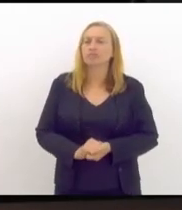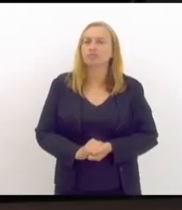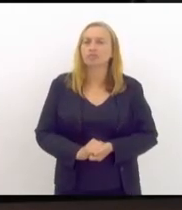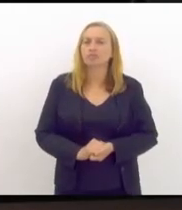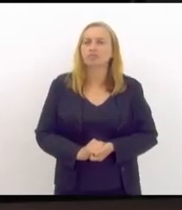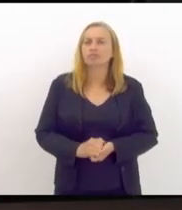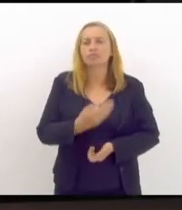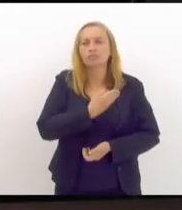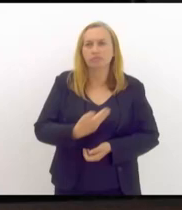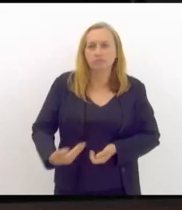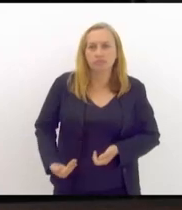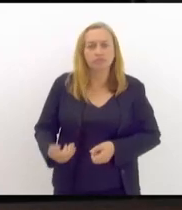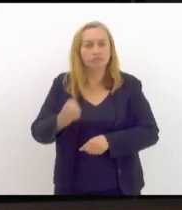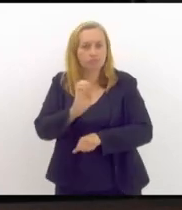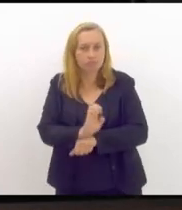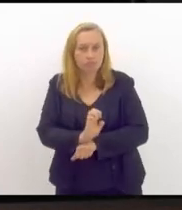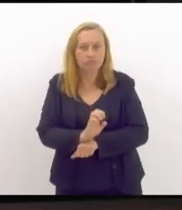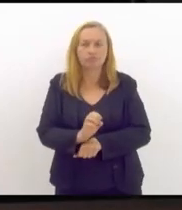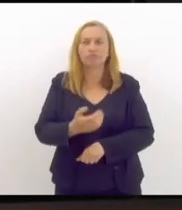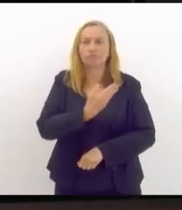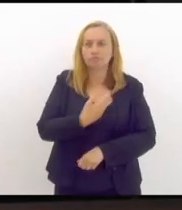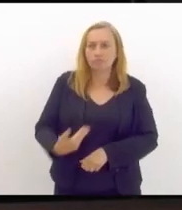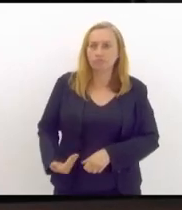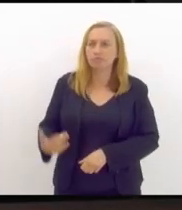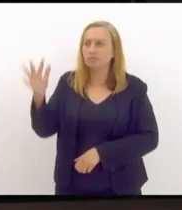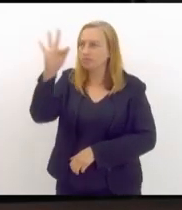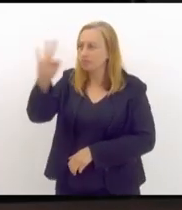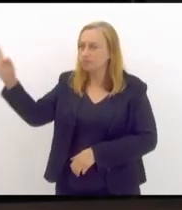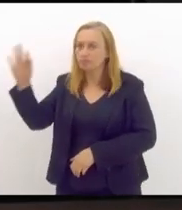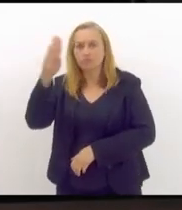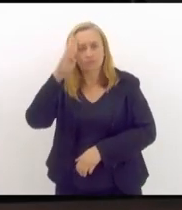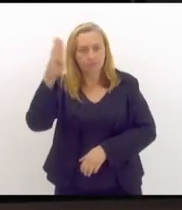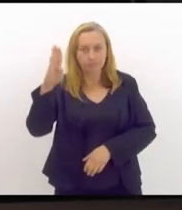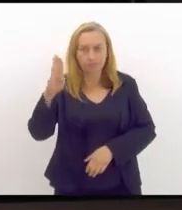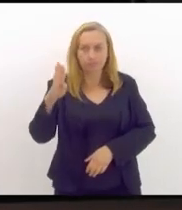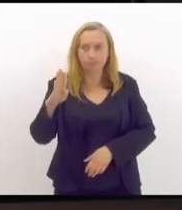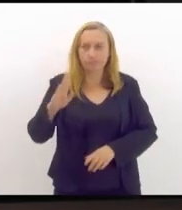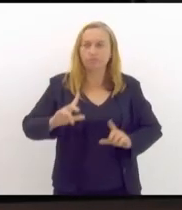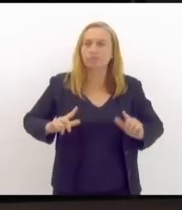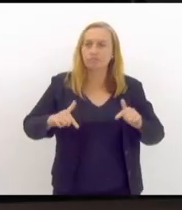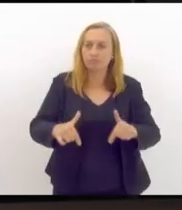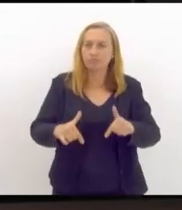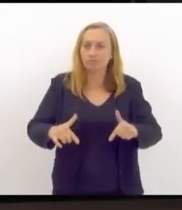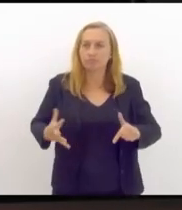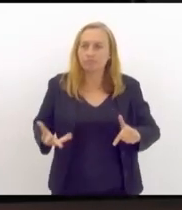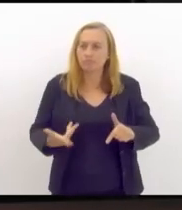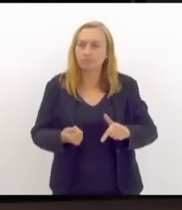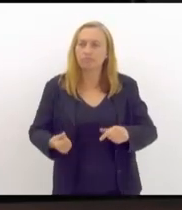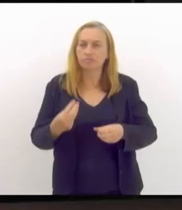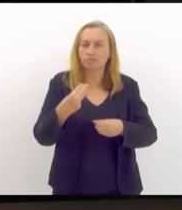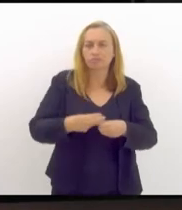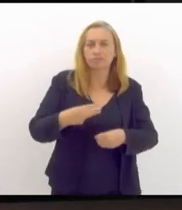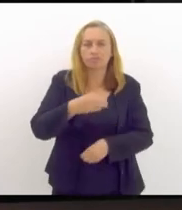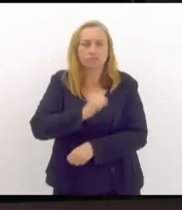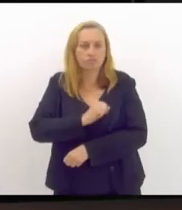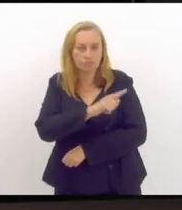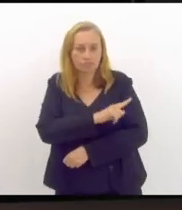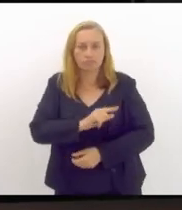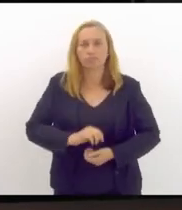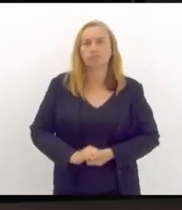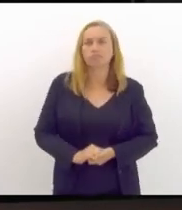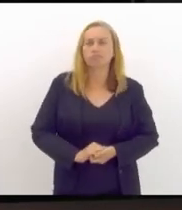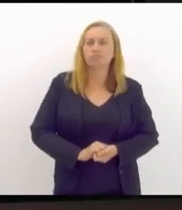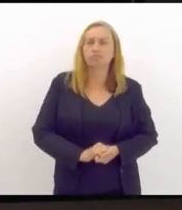ao governo estadual ao governo federal principalmente ações efetivas no município de São Gonçalo